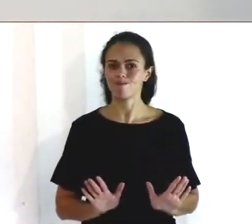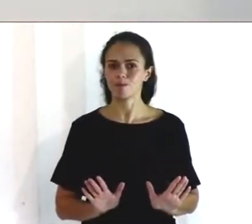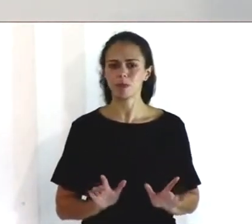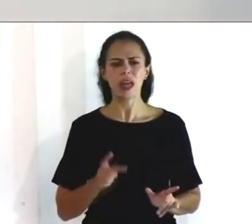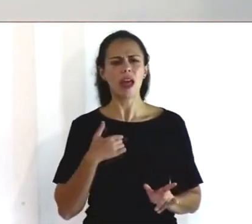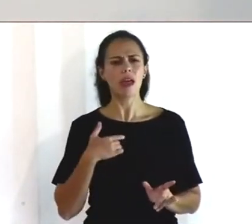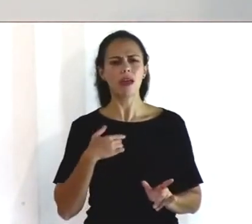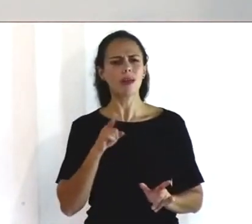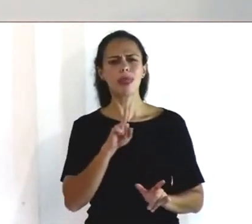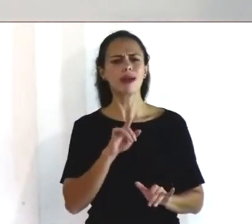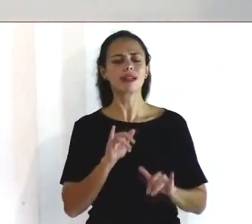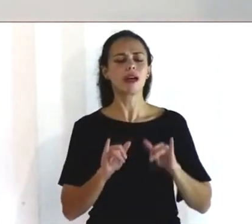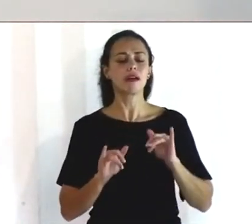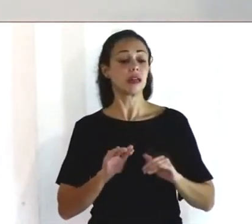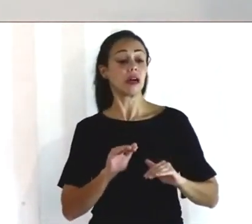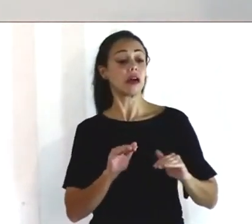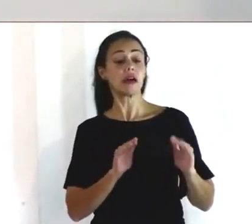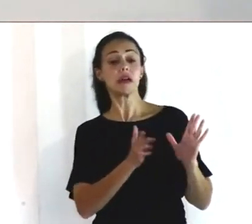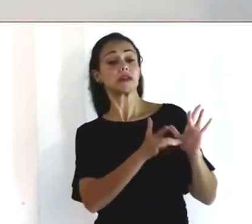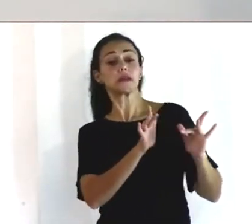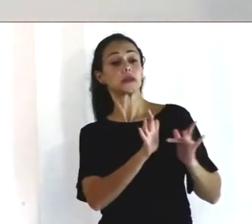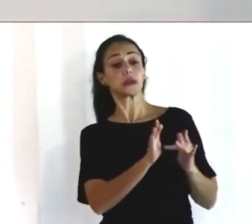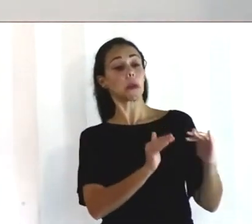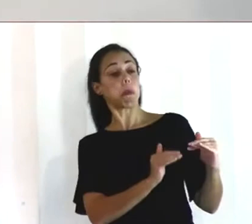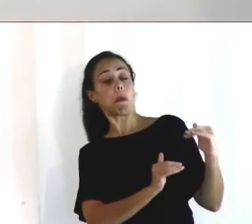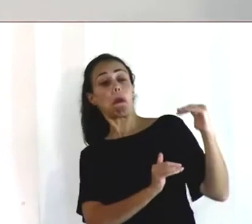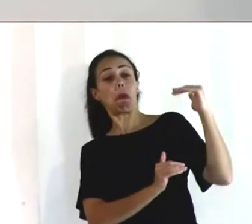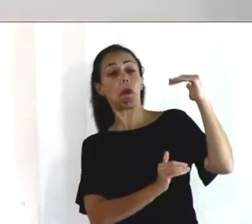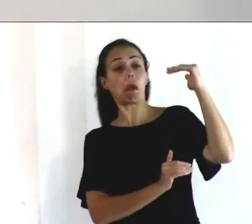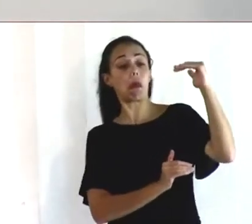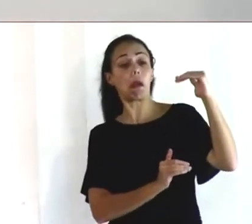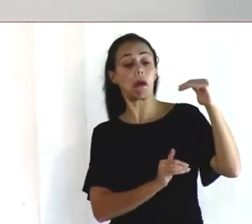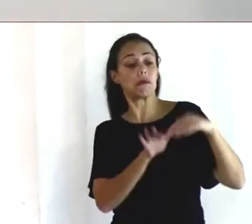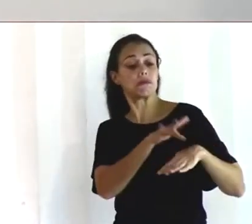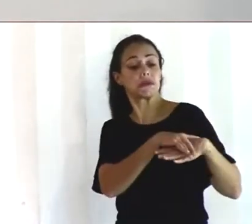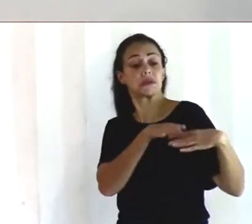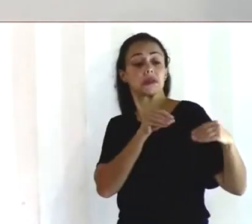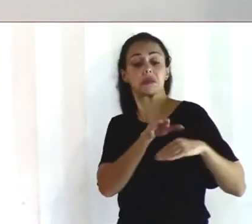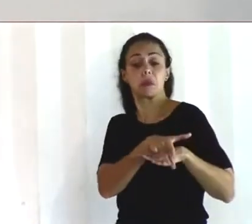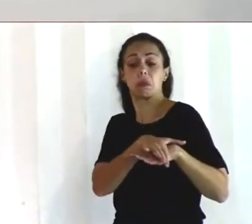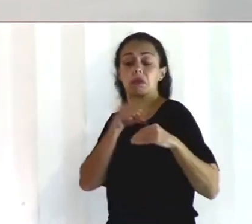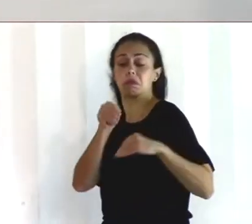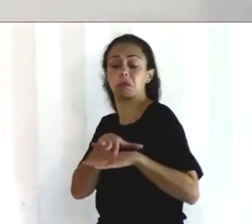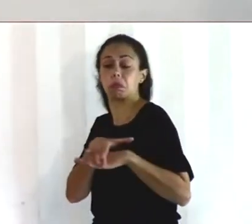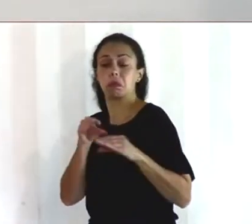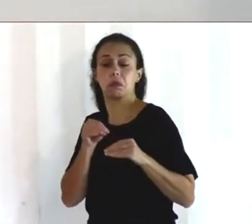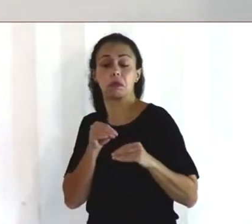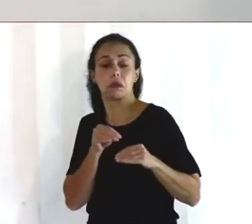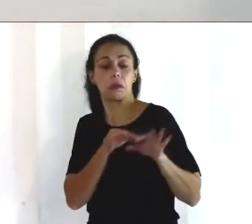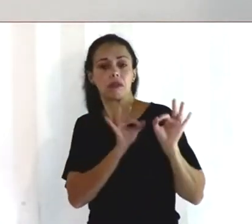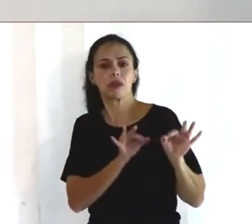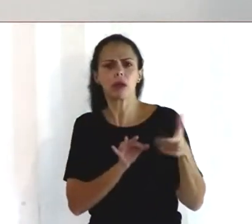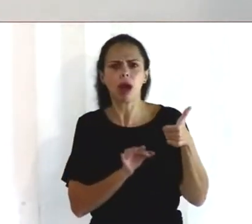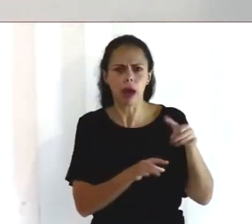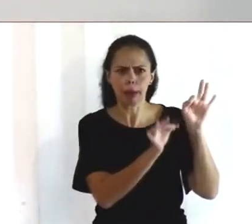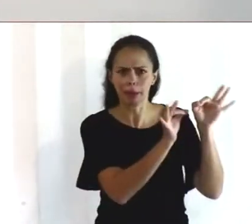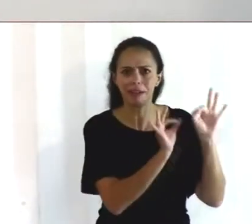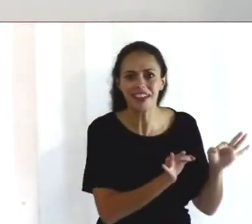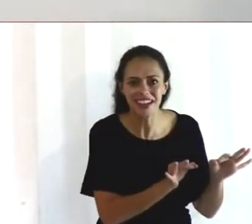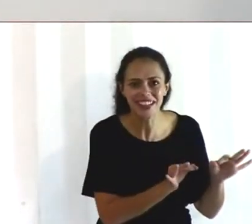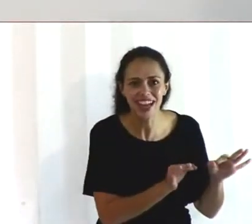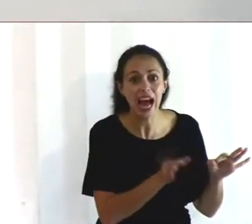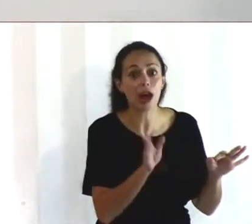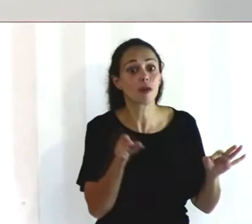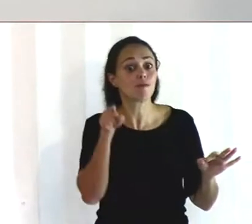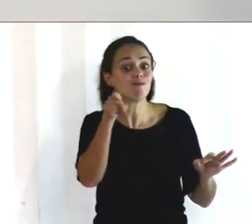curas de Jesus, eu estou dizendo que Jesus é essa necessidade. Jesus é a